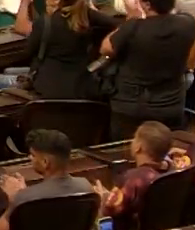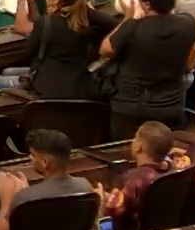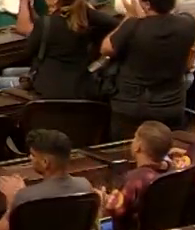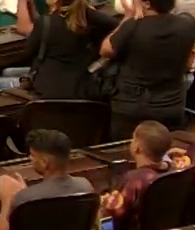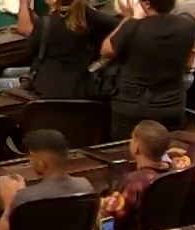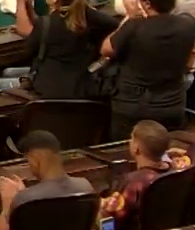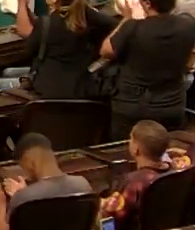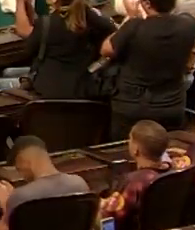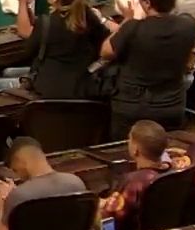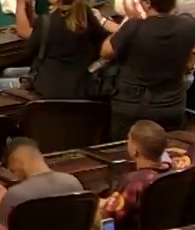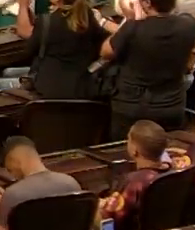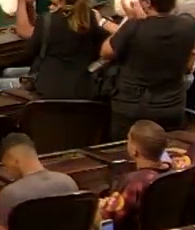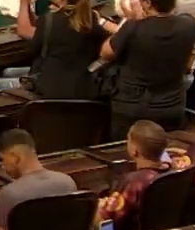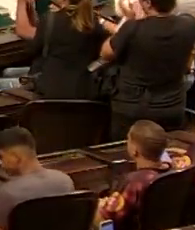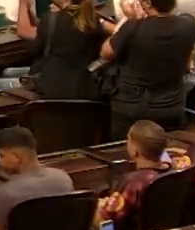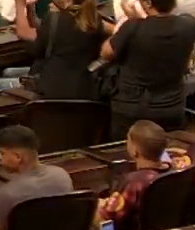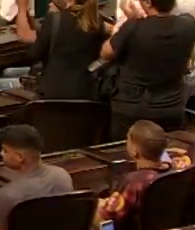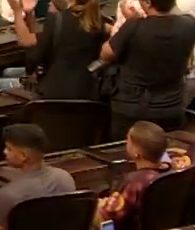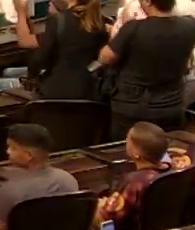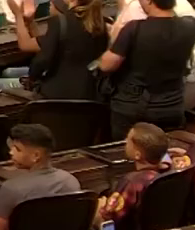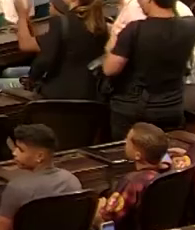Obrigado por tudo.